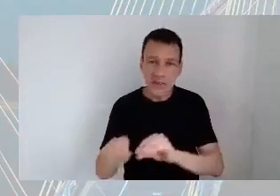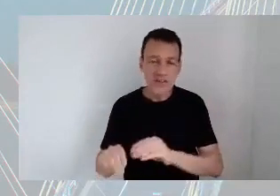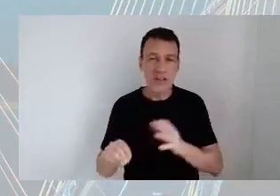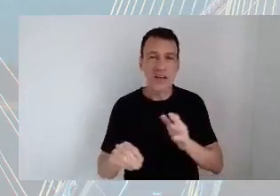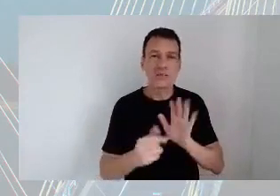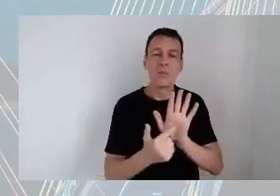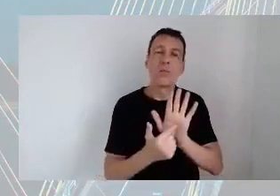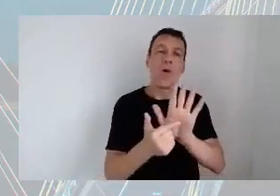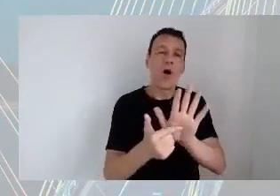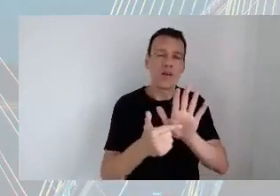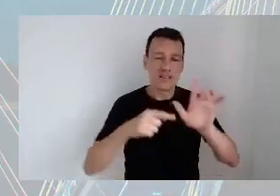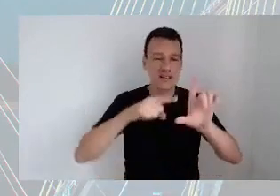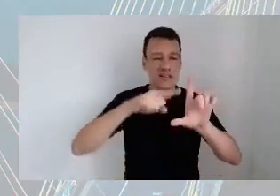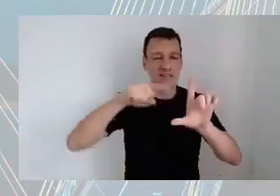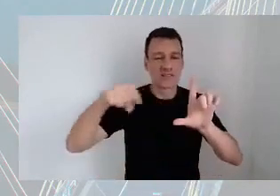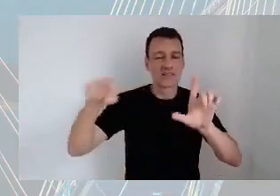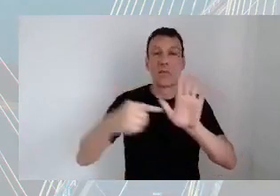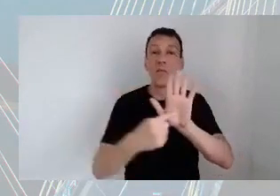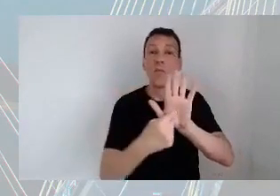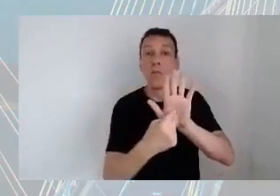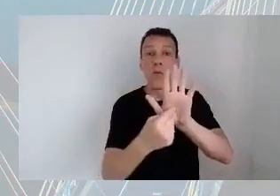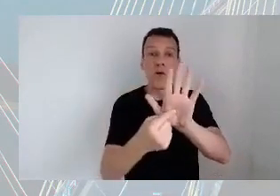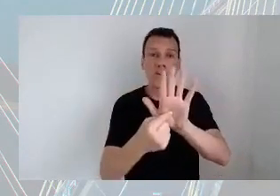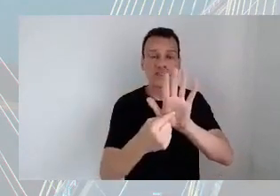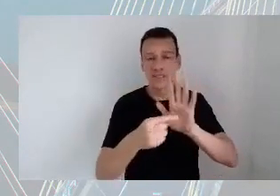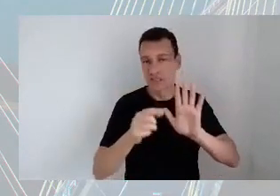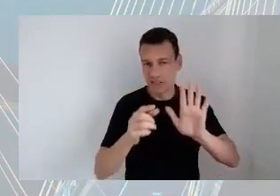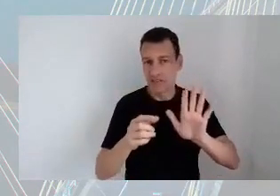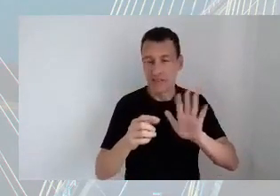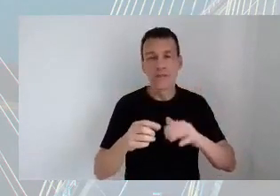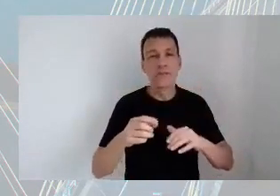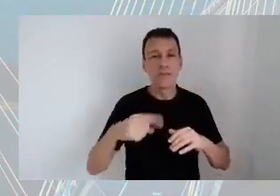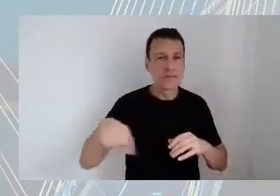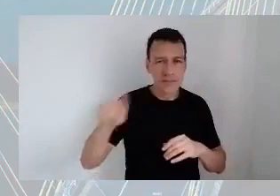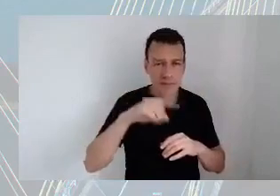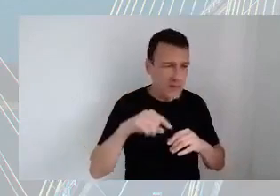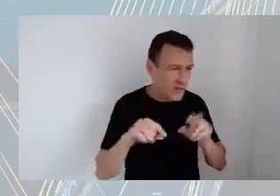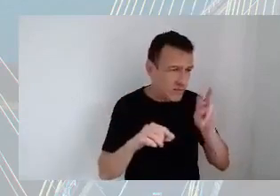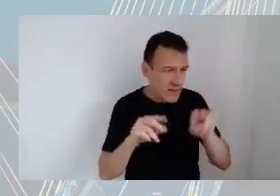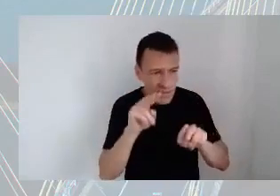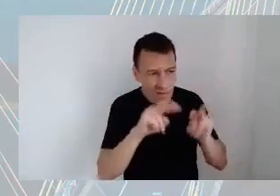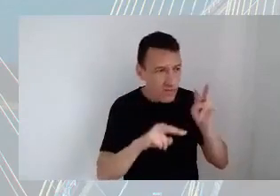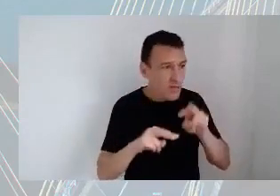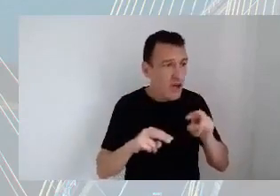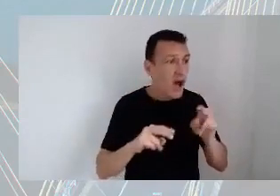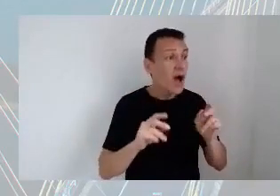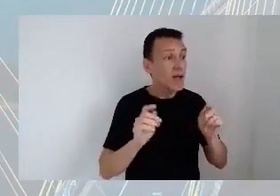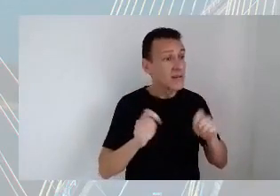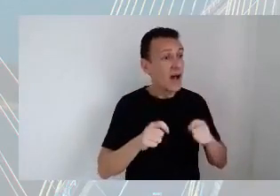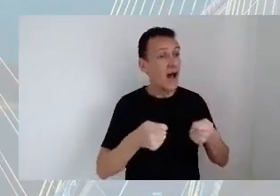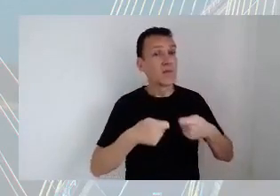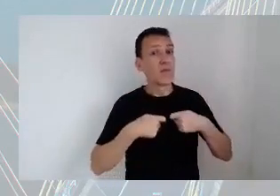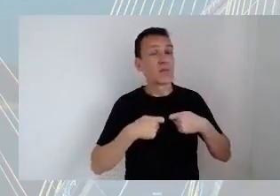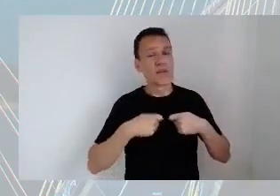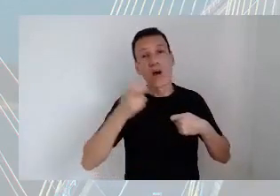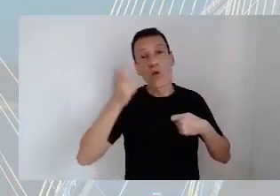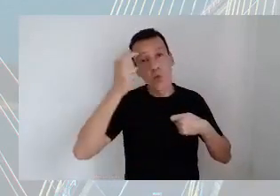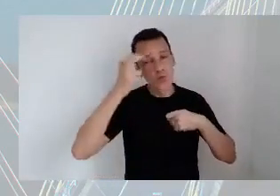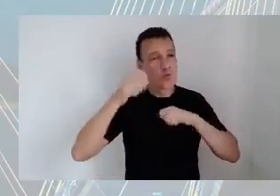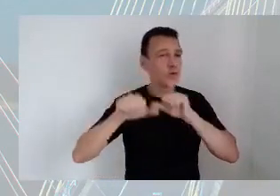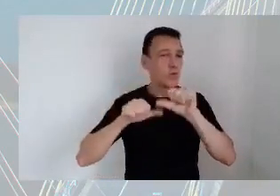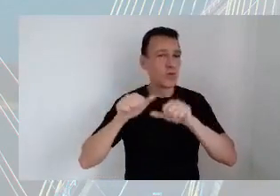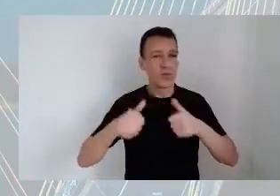já trazer mudanças, né? Fomento à cultura, etc. Né? Perfeito. A gente está nesse cliente até hoje, né? A gente